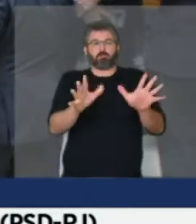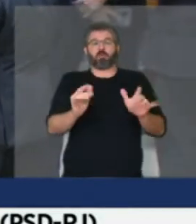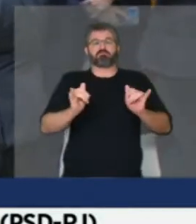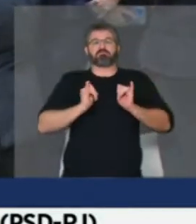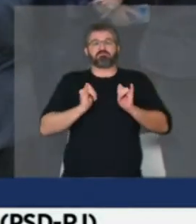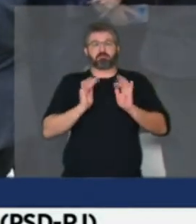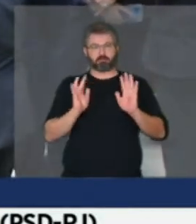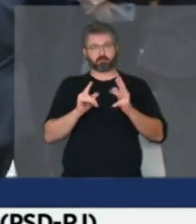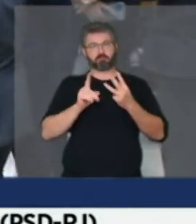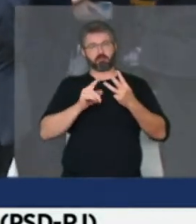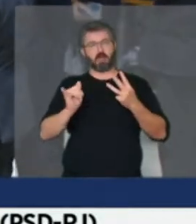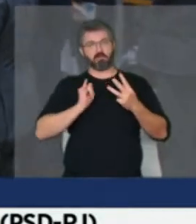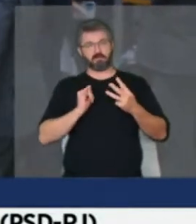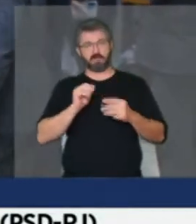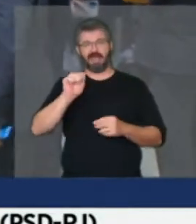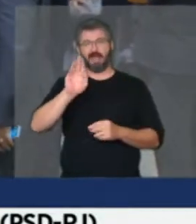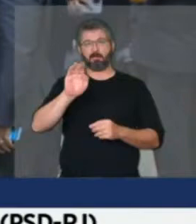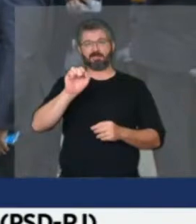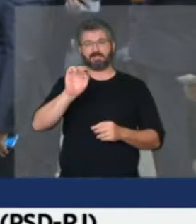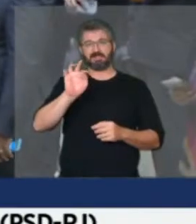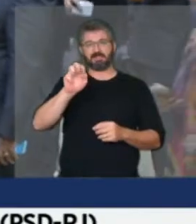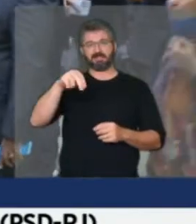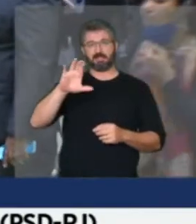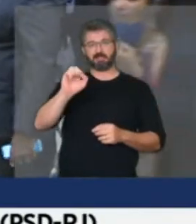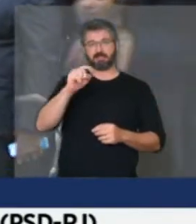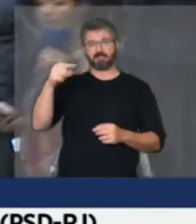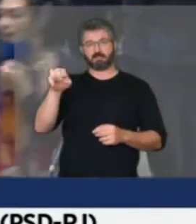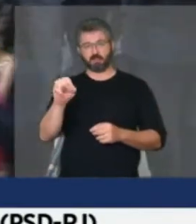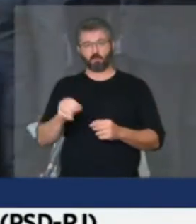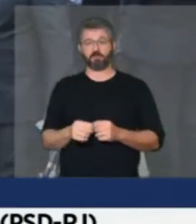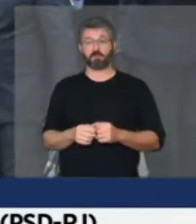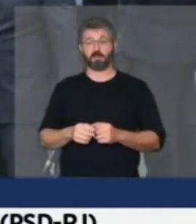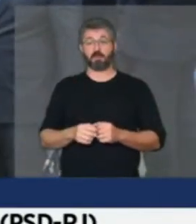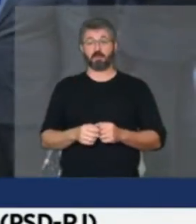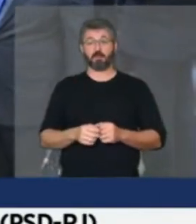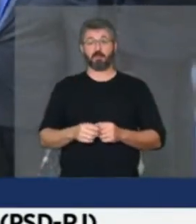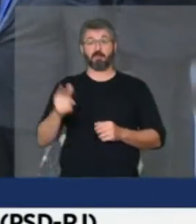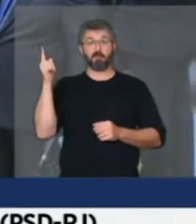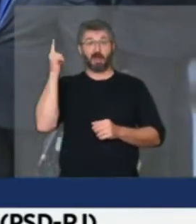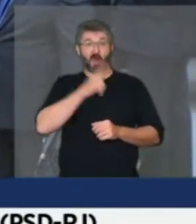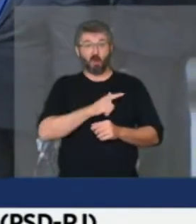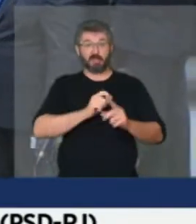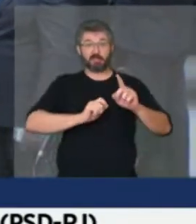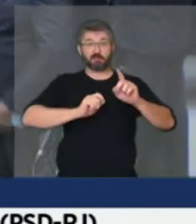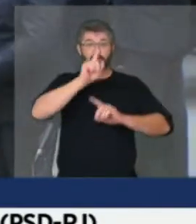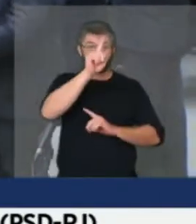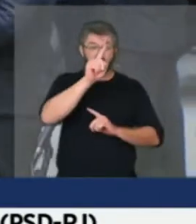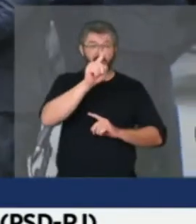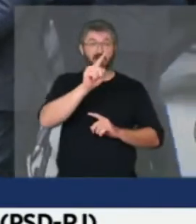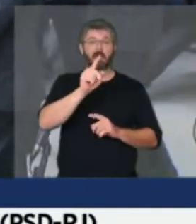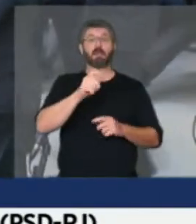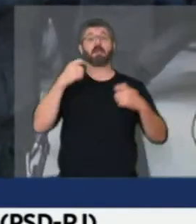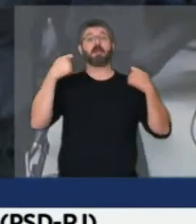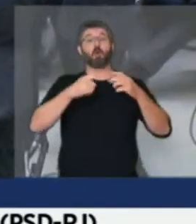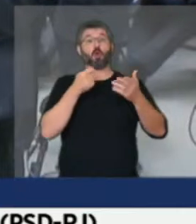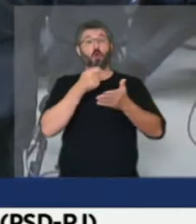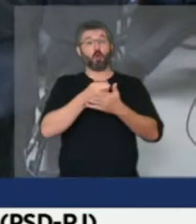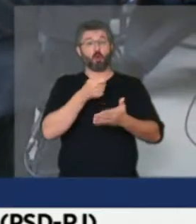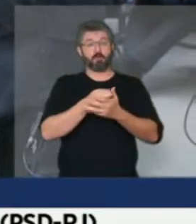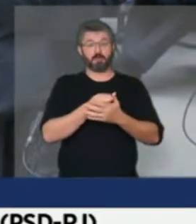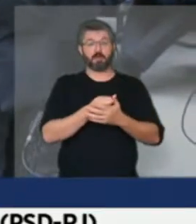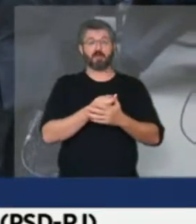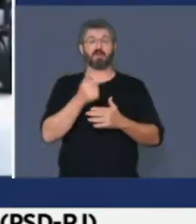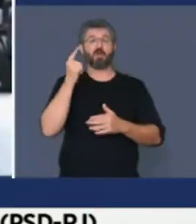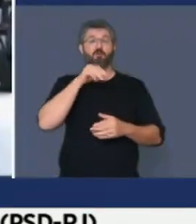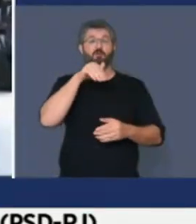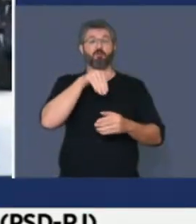para que o projeto de resolução de cassação de mandato seja aprovado, é necessário que ele receba